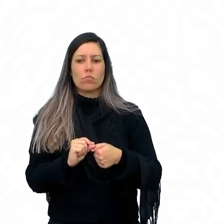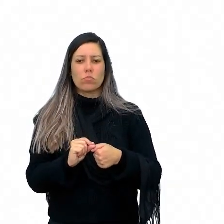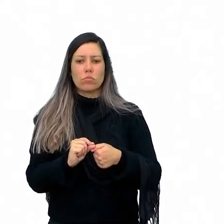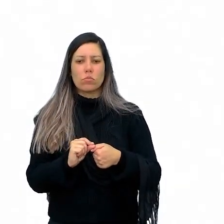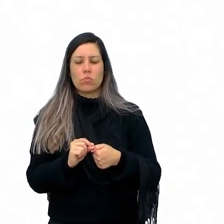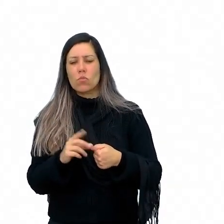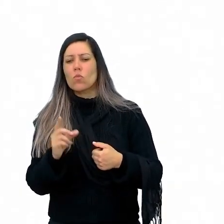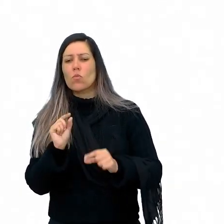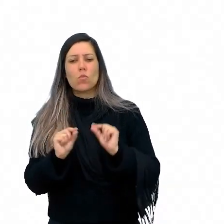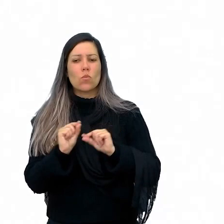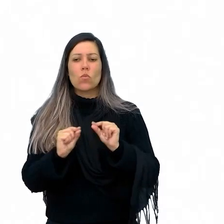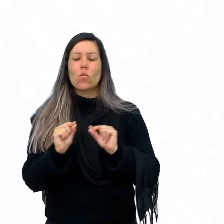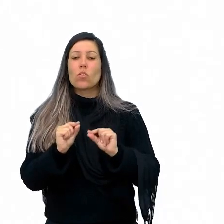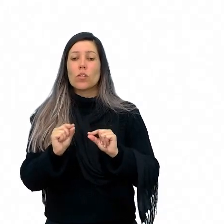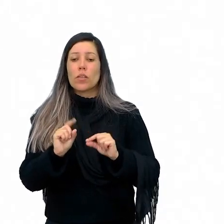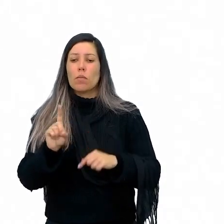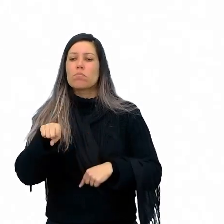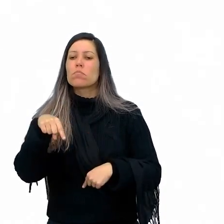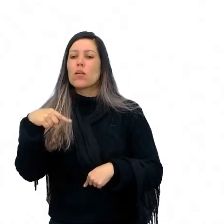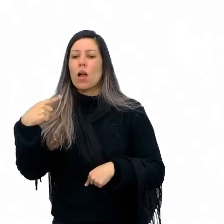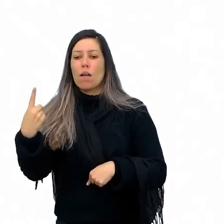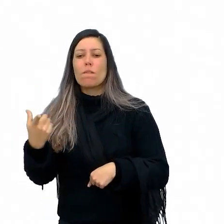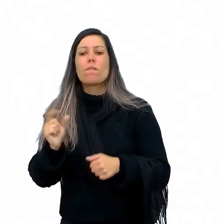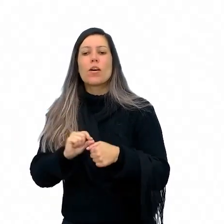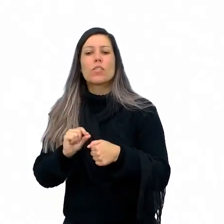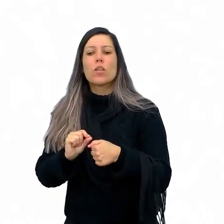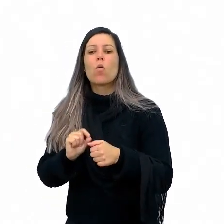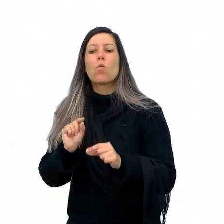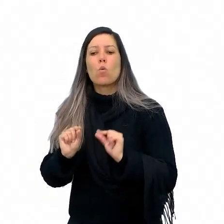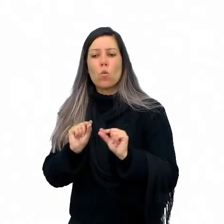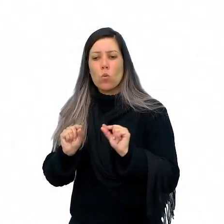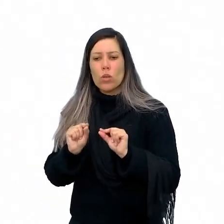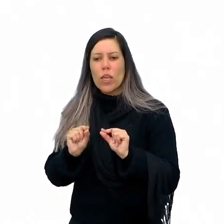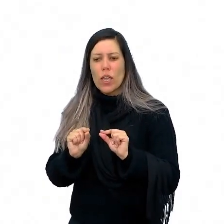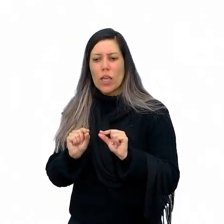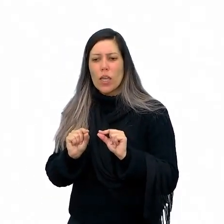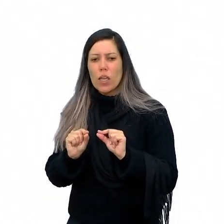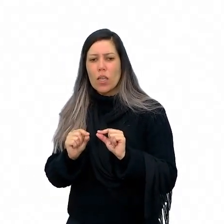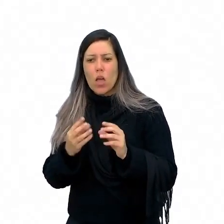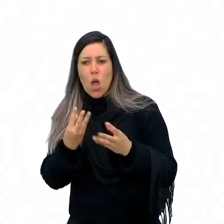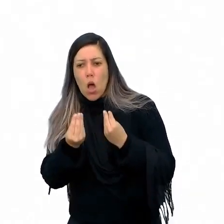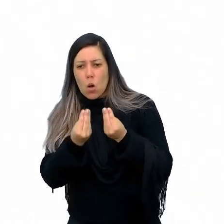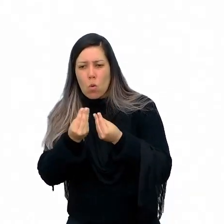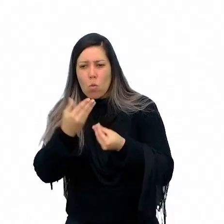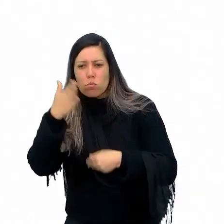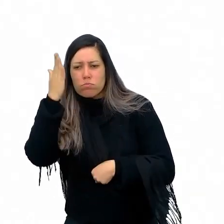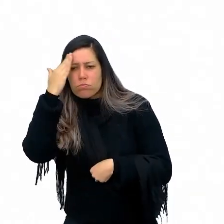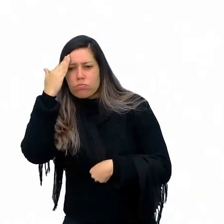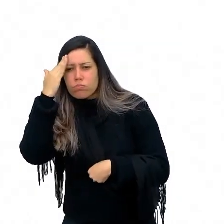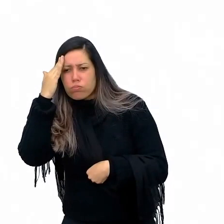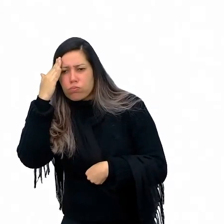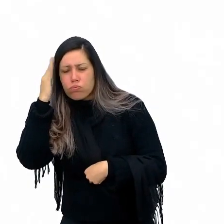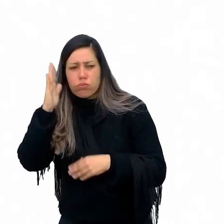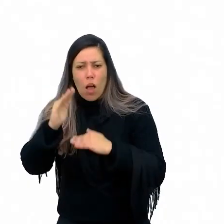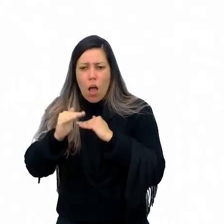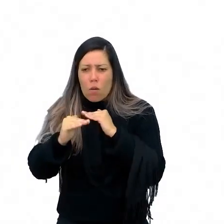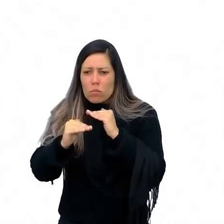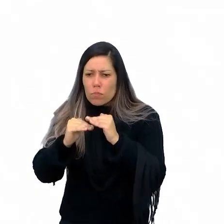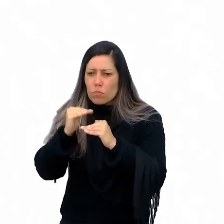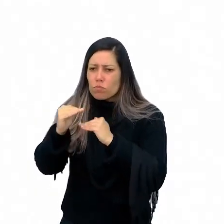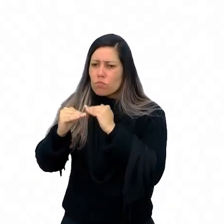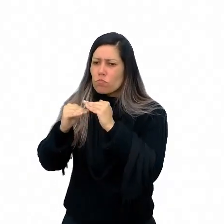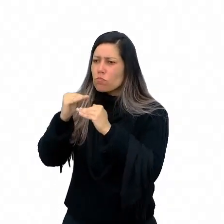Qual que é a minha aproximação? Que tipo de conhecimento eu começo a mobilizar a partir do